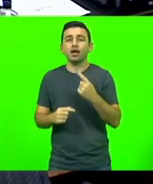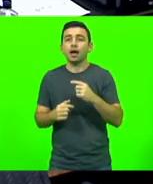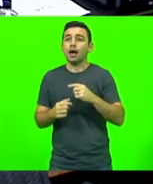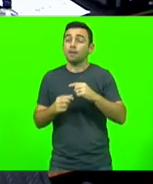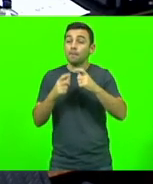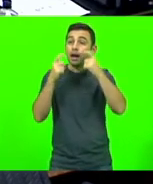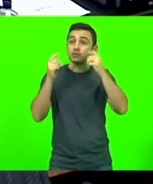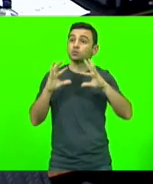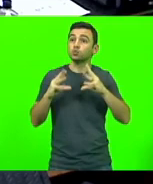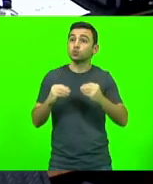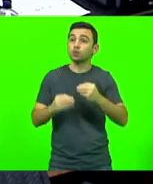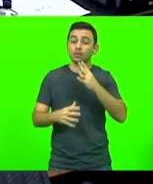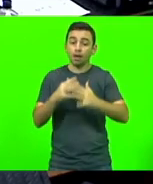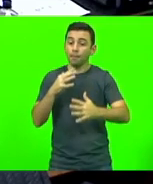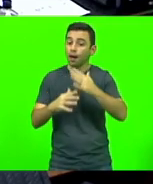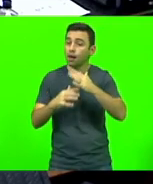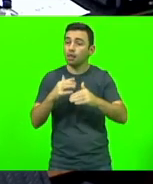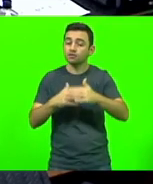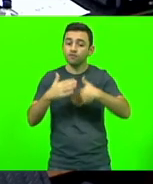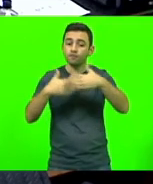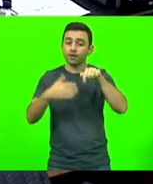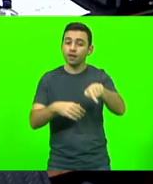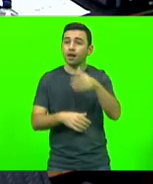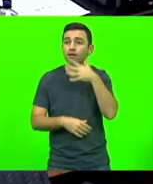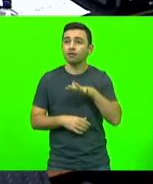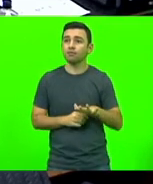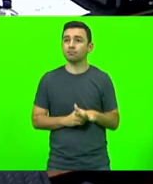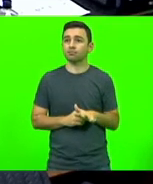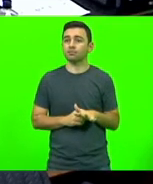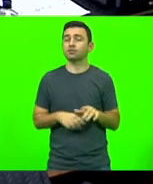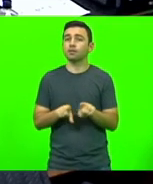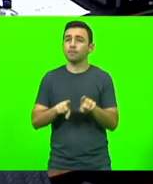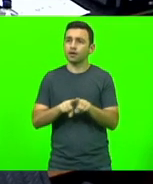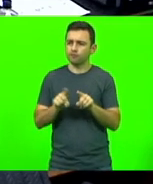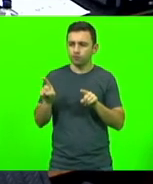estão atrapalhando o desenvolvimento das crianças. O senhor também mencionou